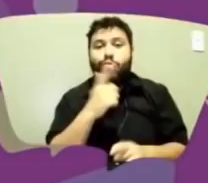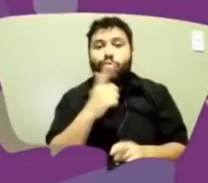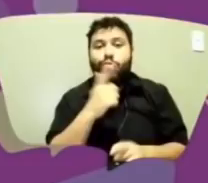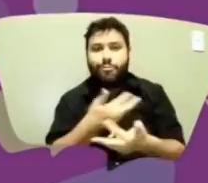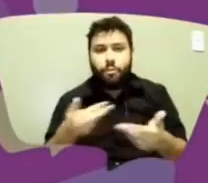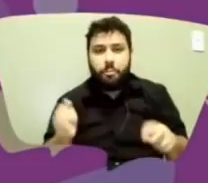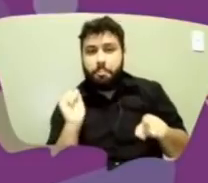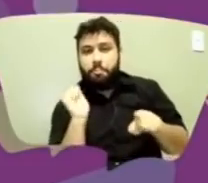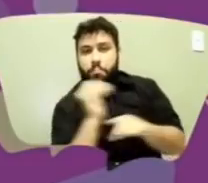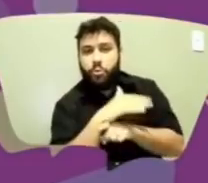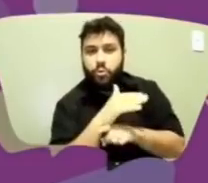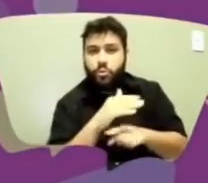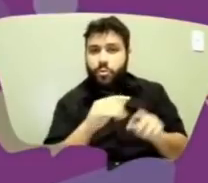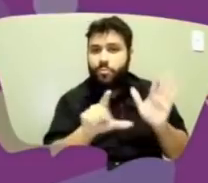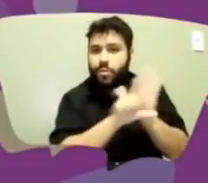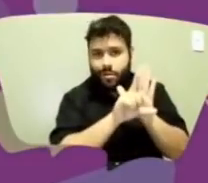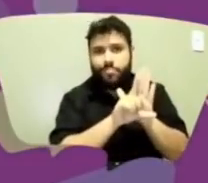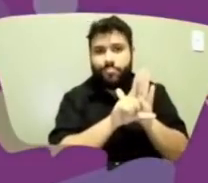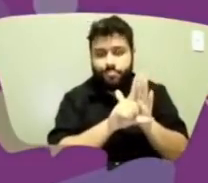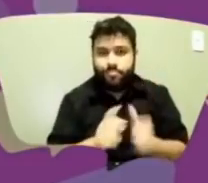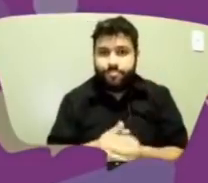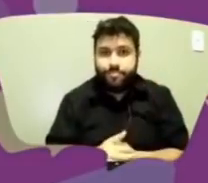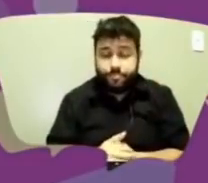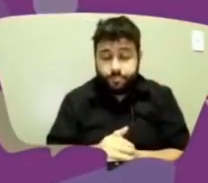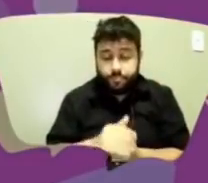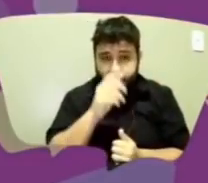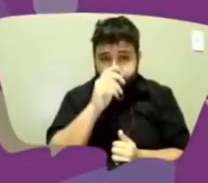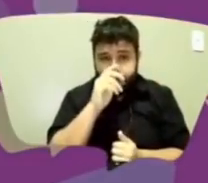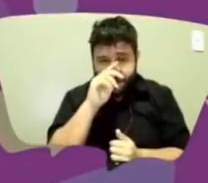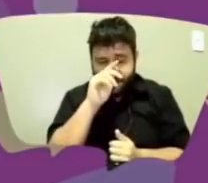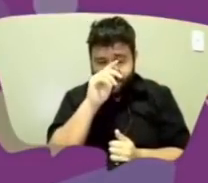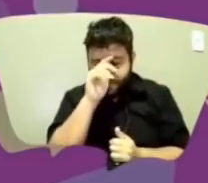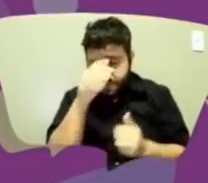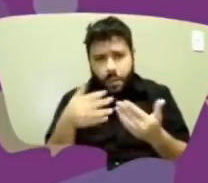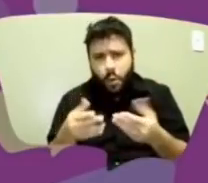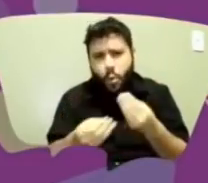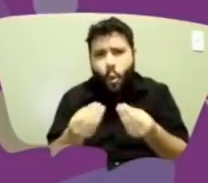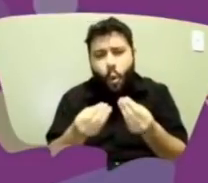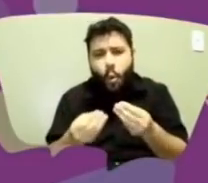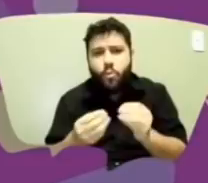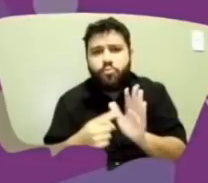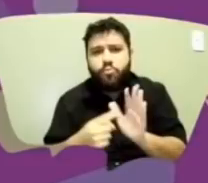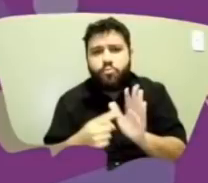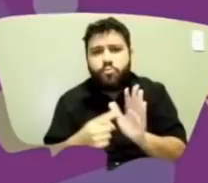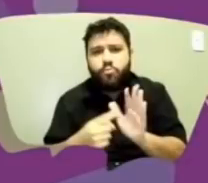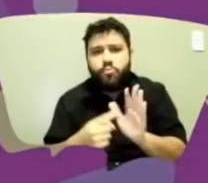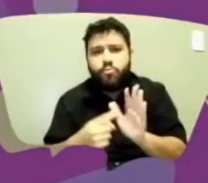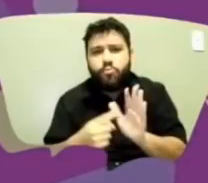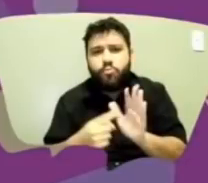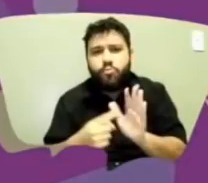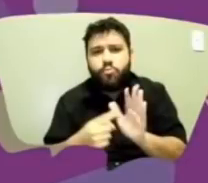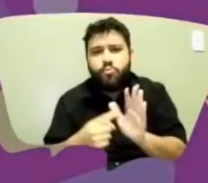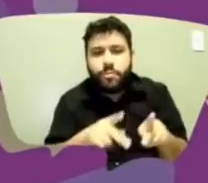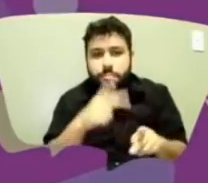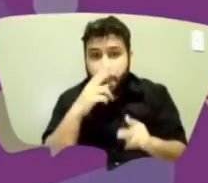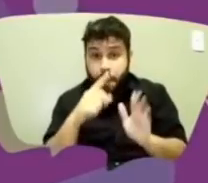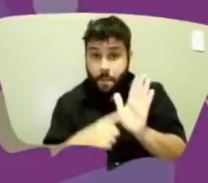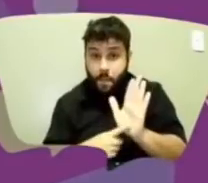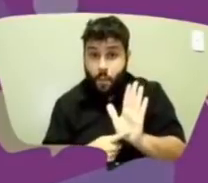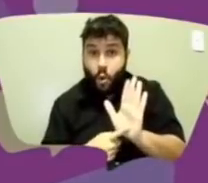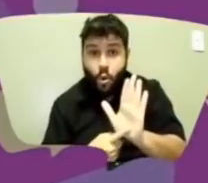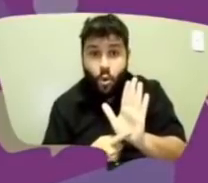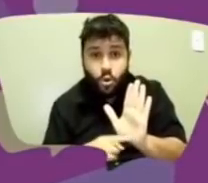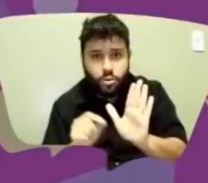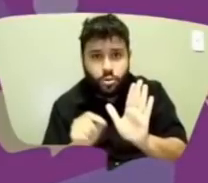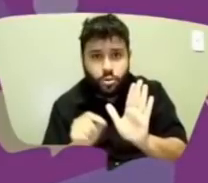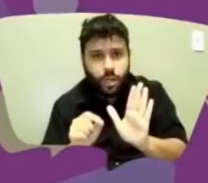ilegalidades e arbitrariedades que estavam ocorrendo. Então, colocou-se para a sociedade a ideia de que a